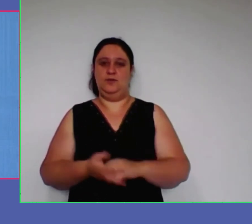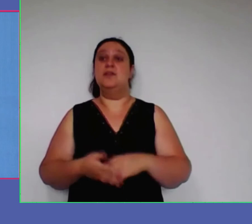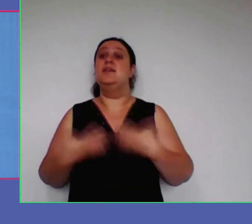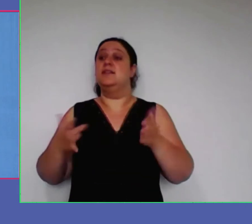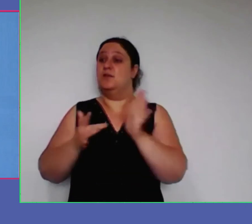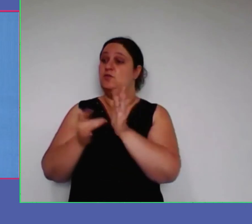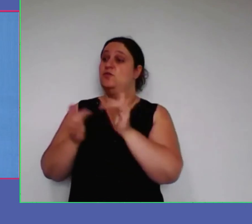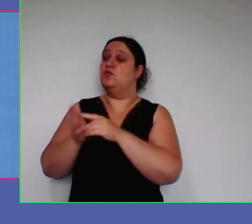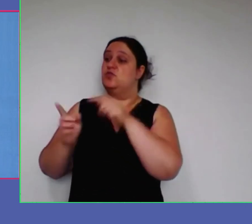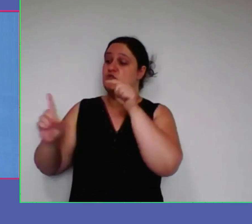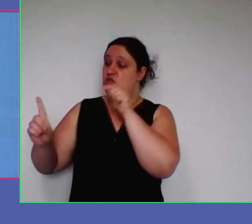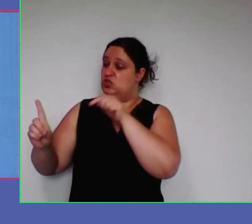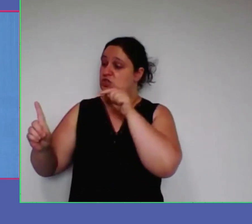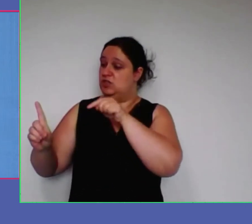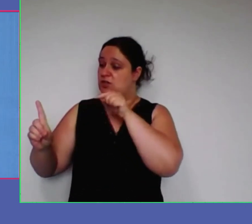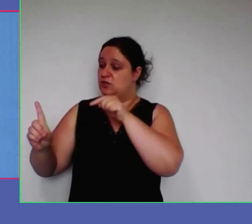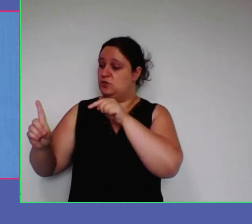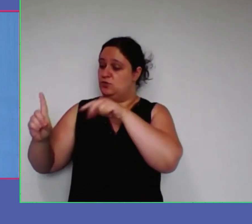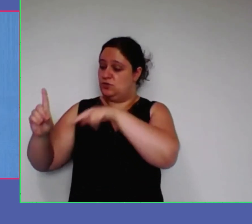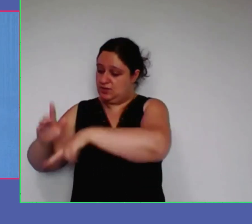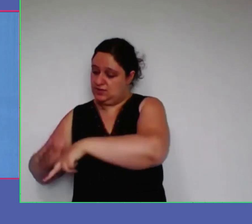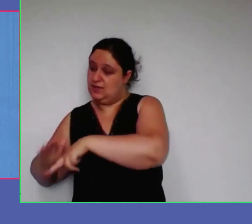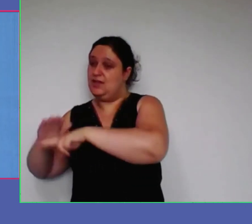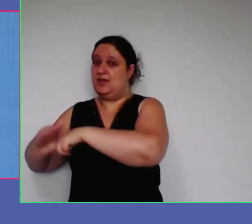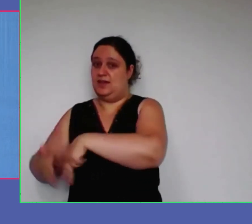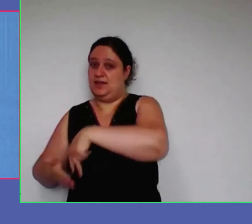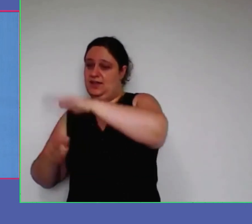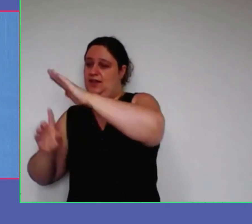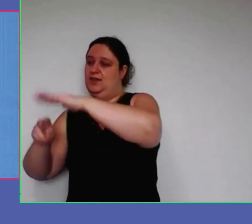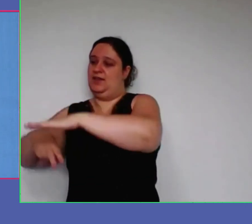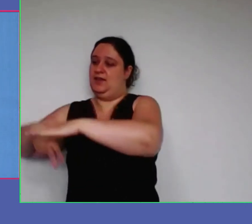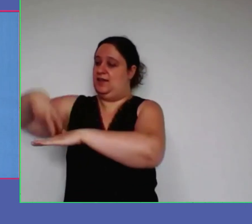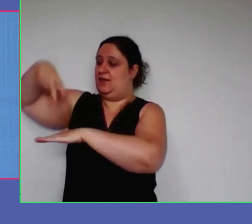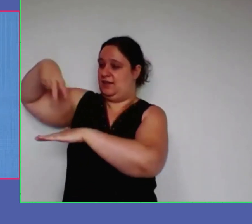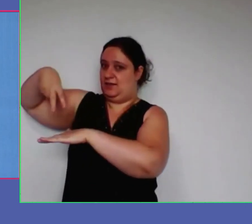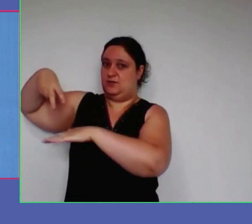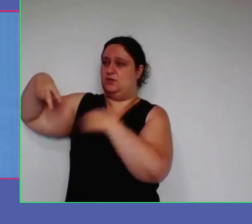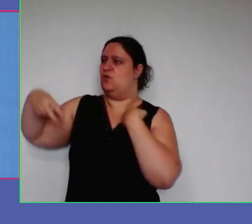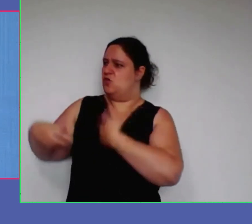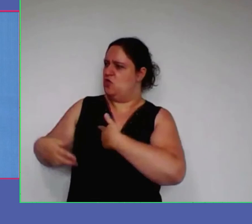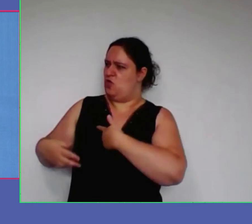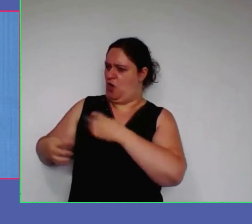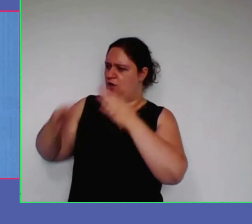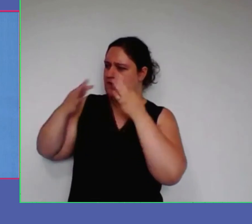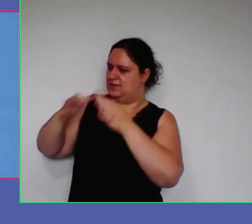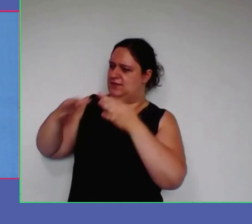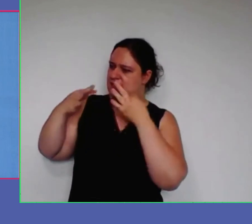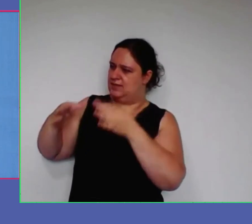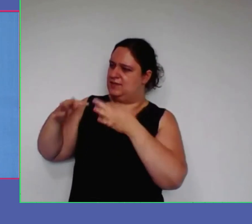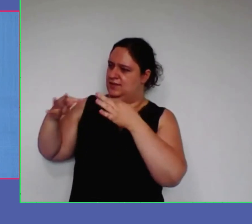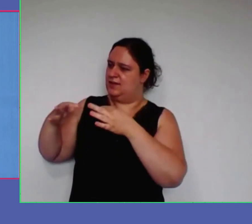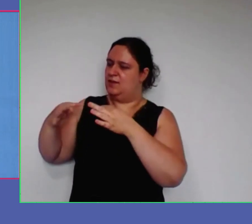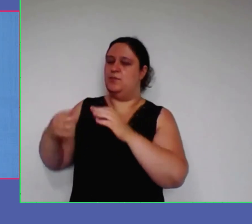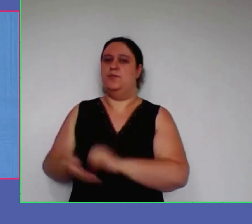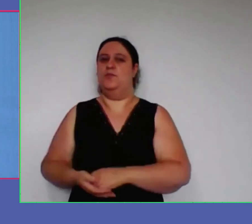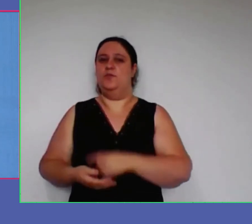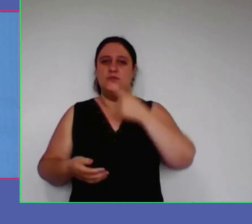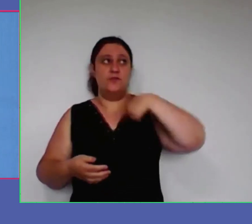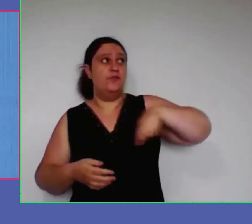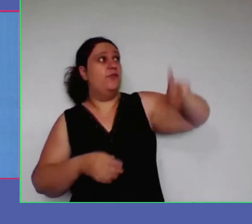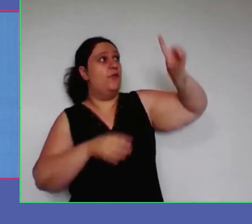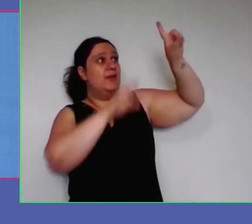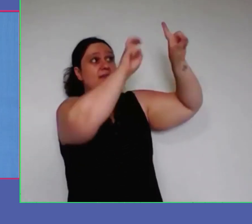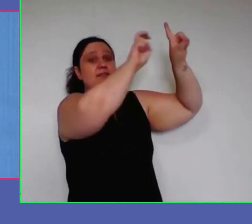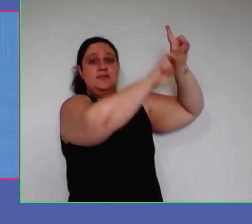de que todos nós somos testemunhas, exaltado, pois, à destra de Deus, tendo recebido do Pai a promessa